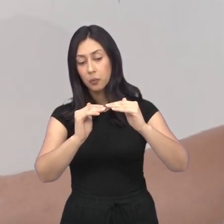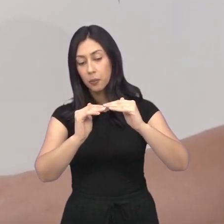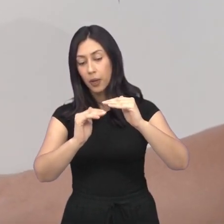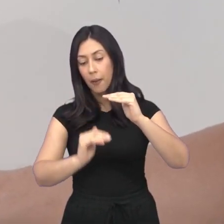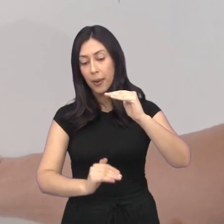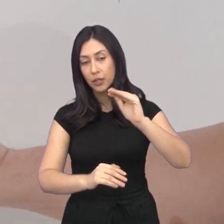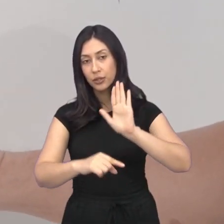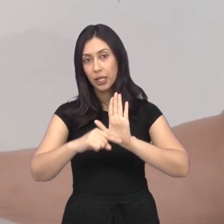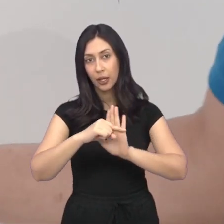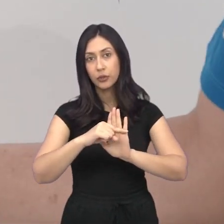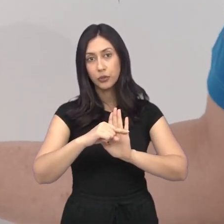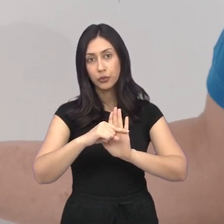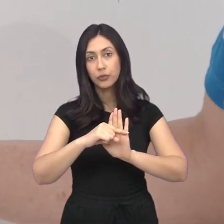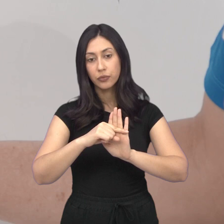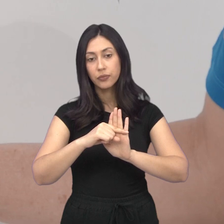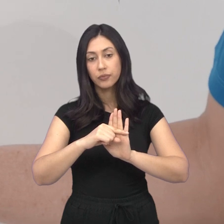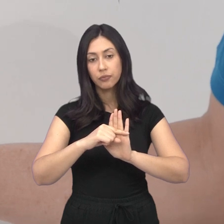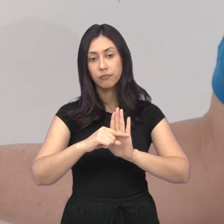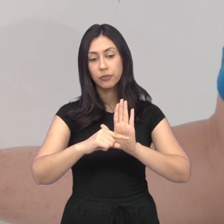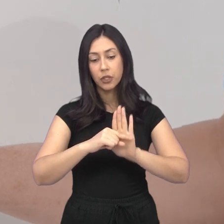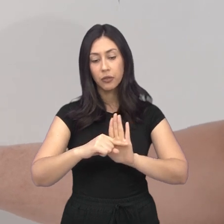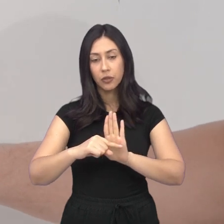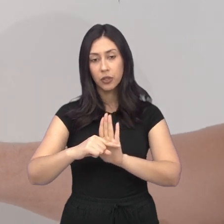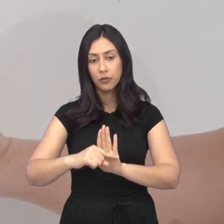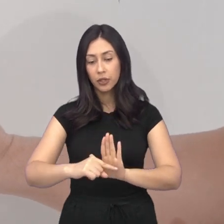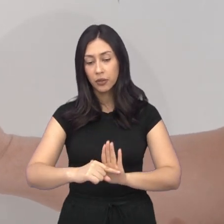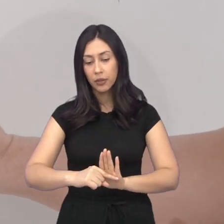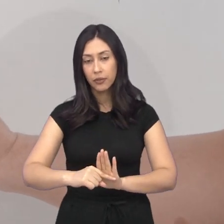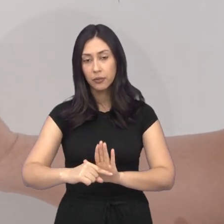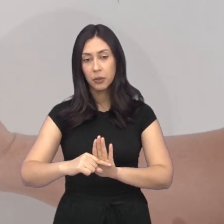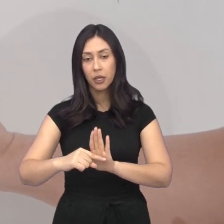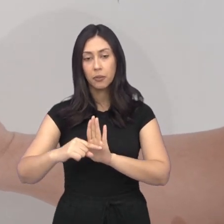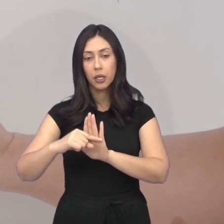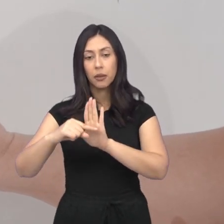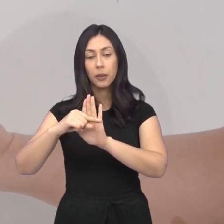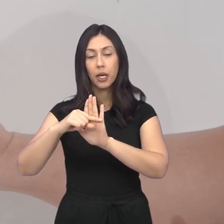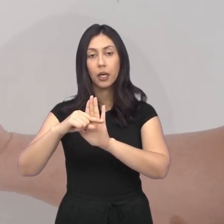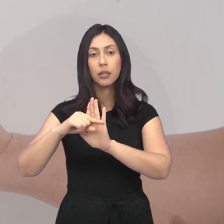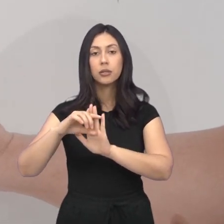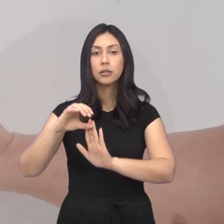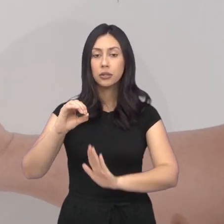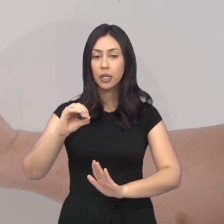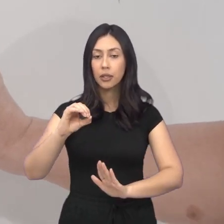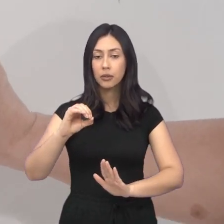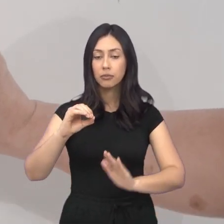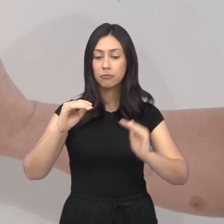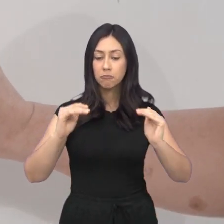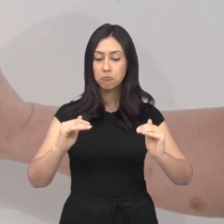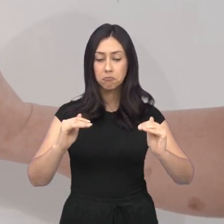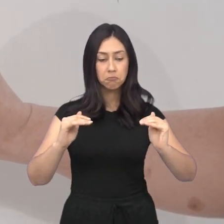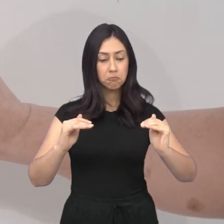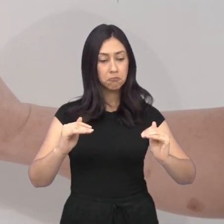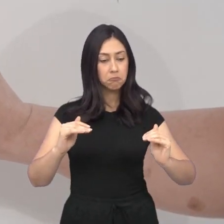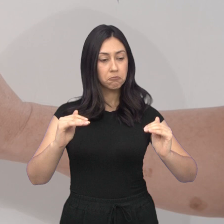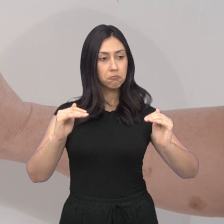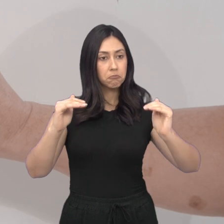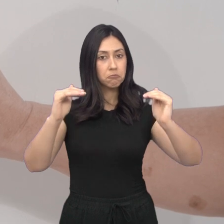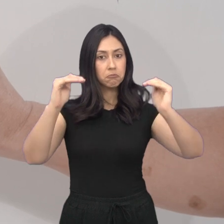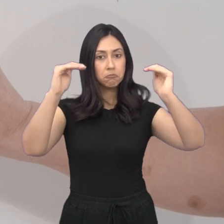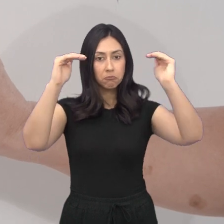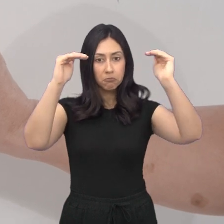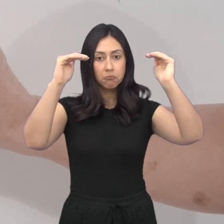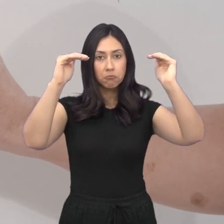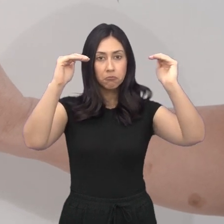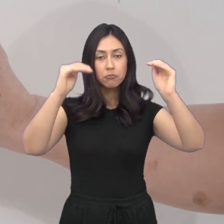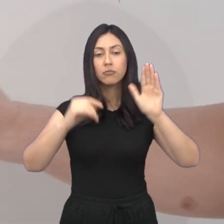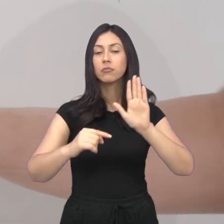zero. Ok? Daí ela vem negativo, negativo, negativo, até que chega aqui no 2, que ela zera de novo. E daqui em diante, para um